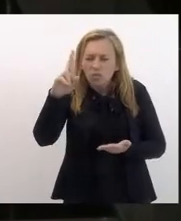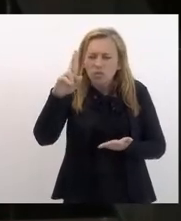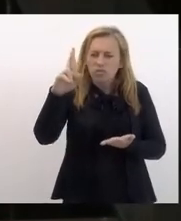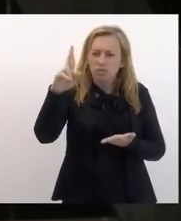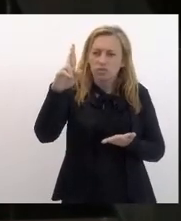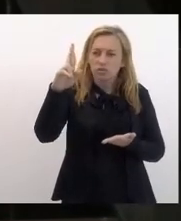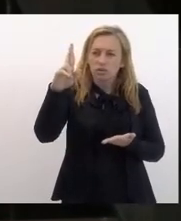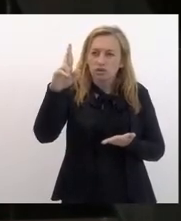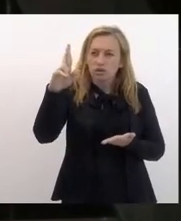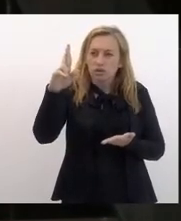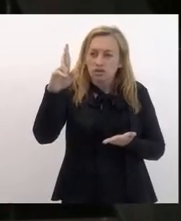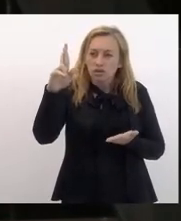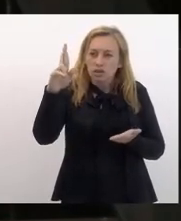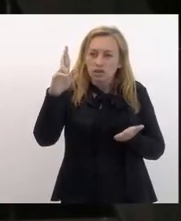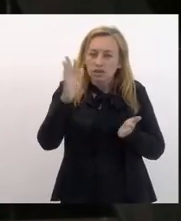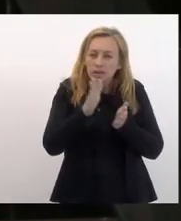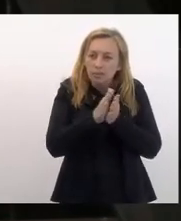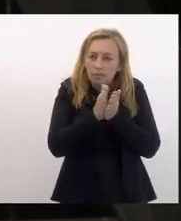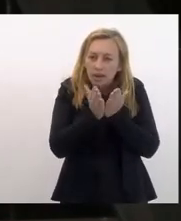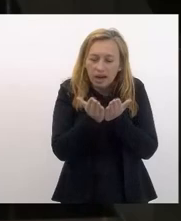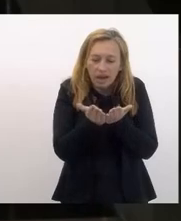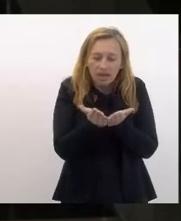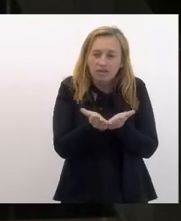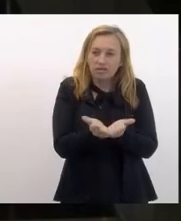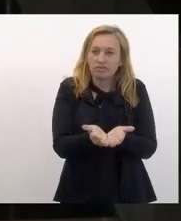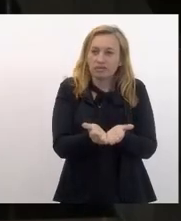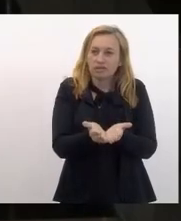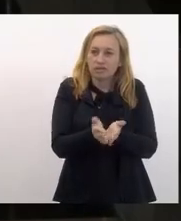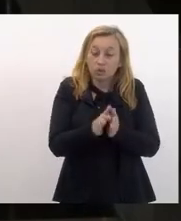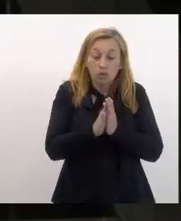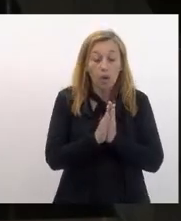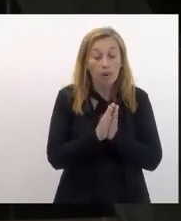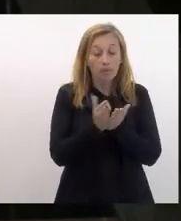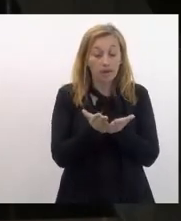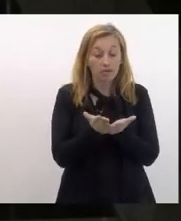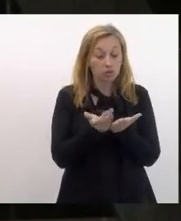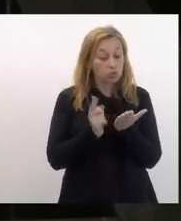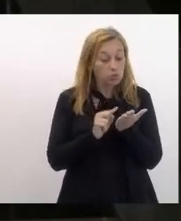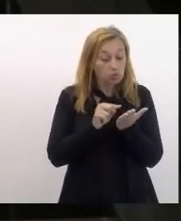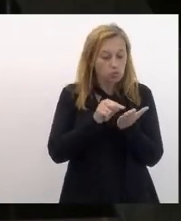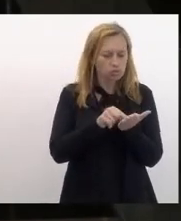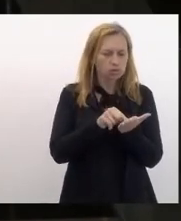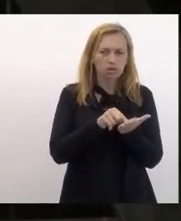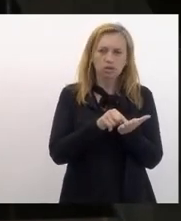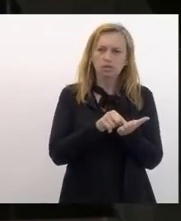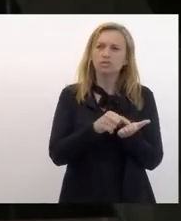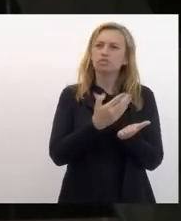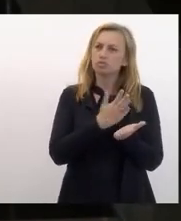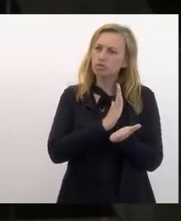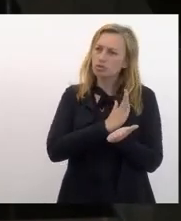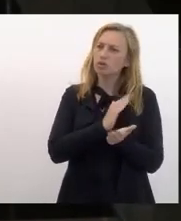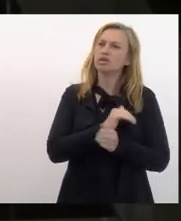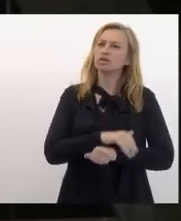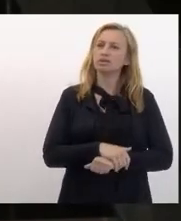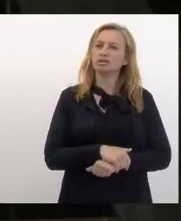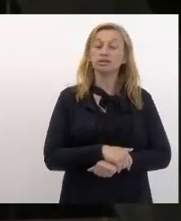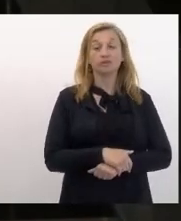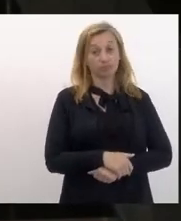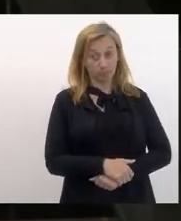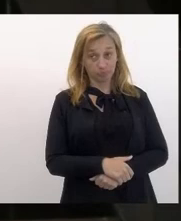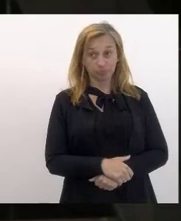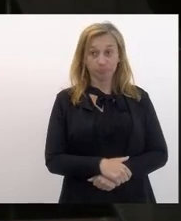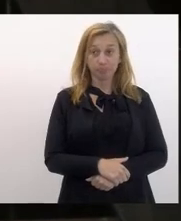colocou esse trecho no meu coração, e já, quando abri a Bíblia, caiu no trecho que estava no meu coração. Diz o